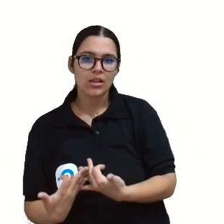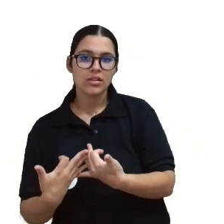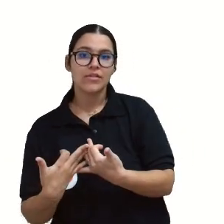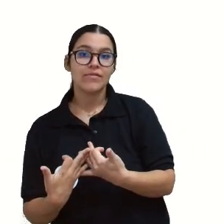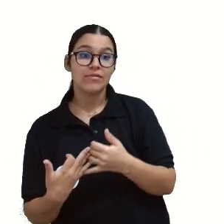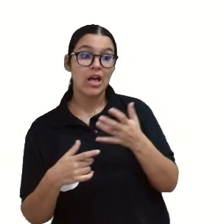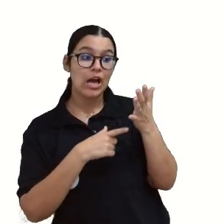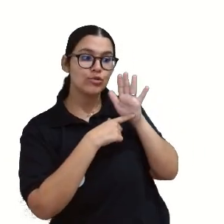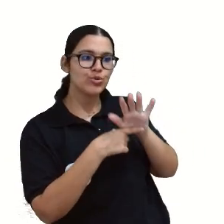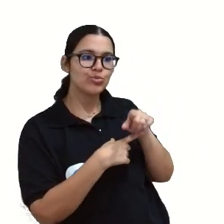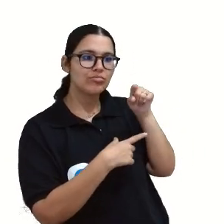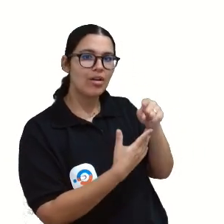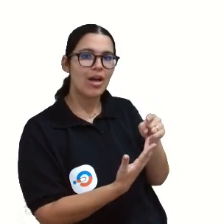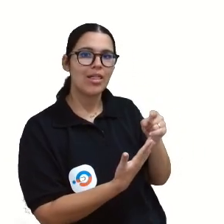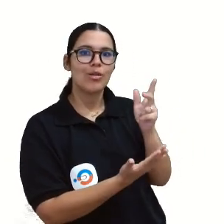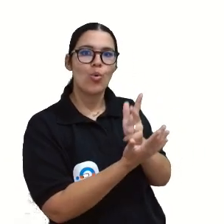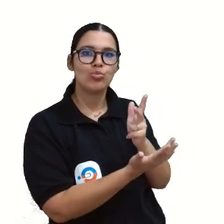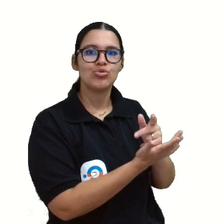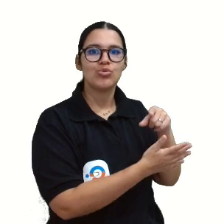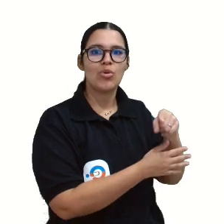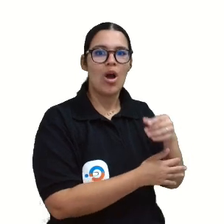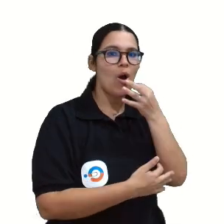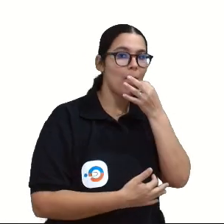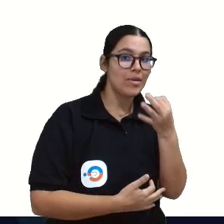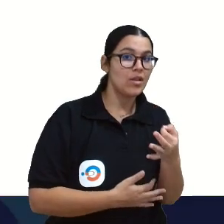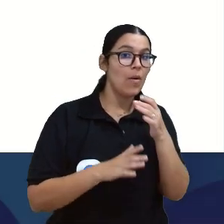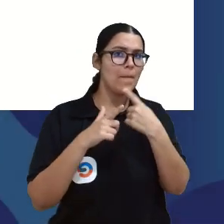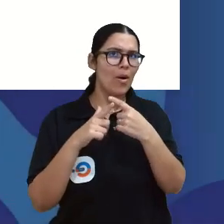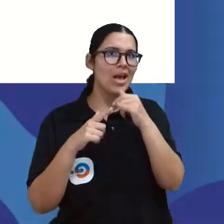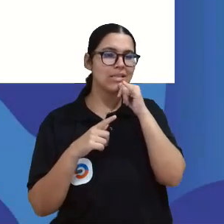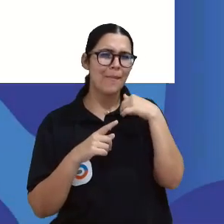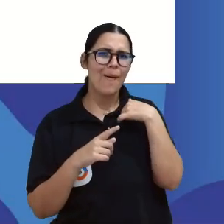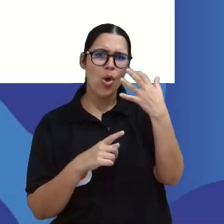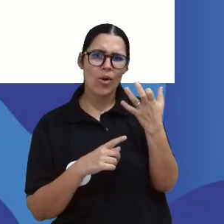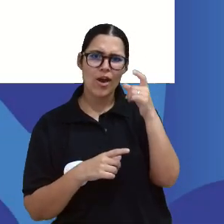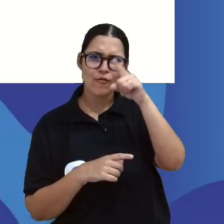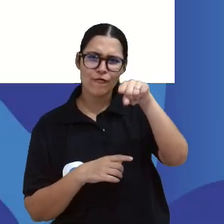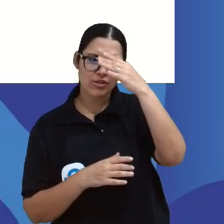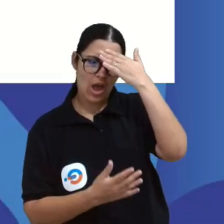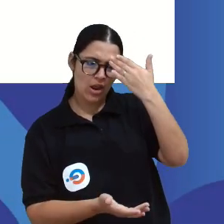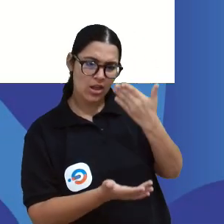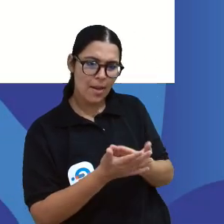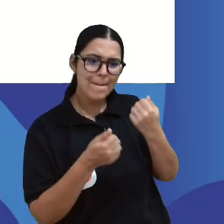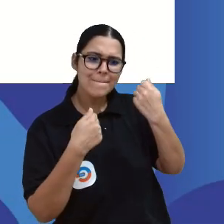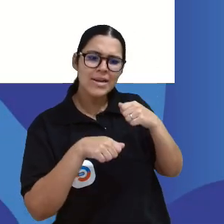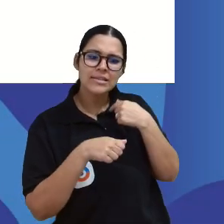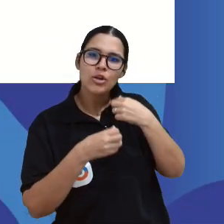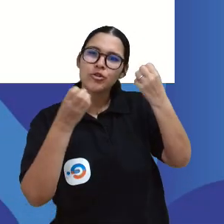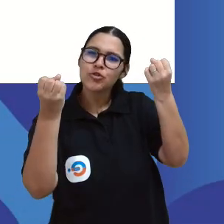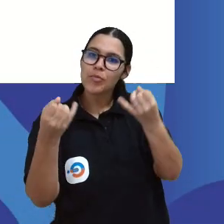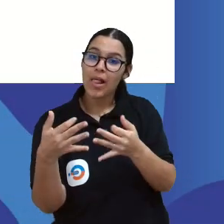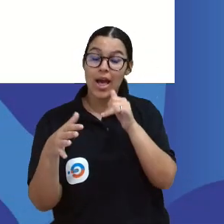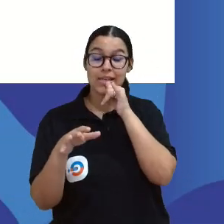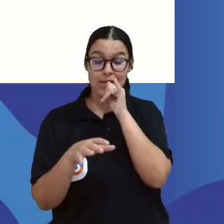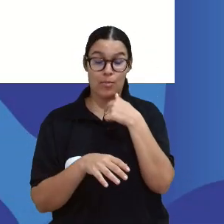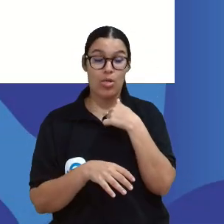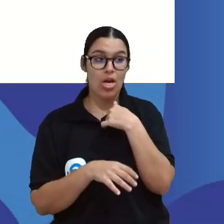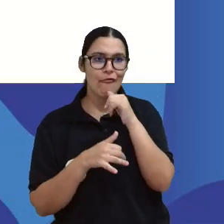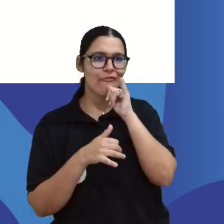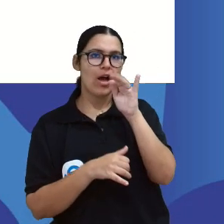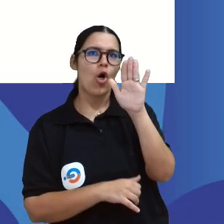alguma coisa, eu preciso justificar. Se eu digo que bullying é errado na escola ou em